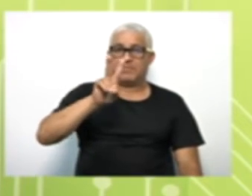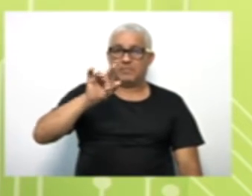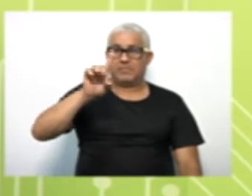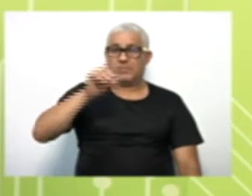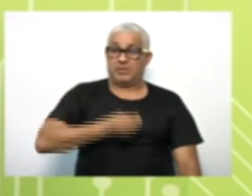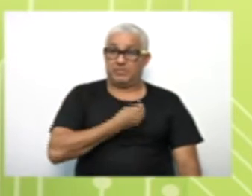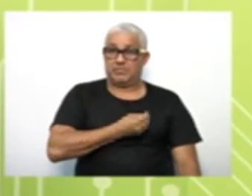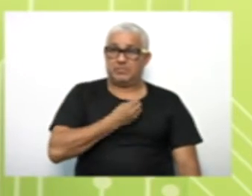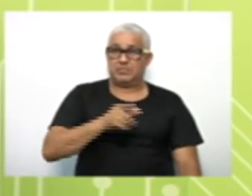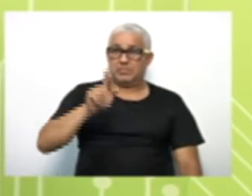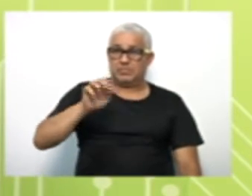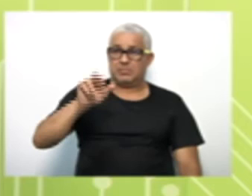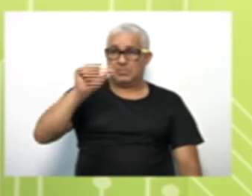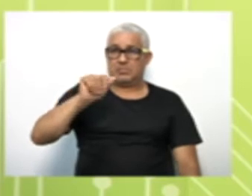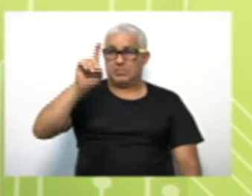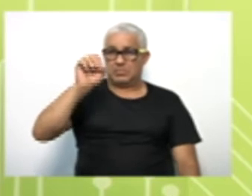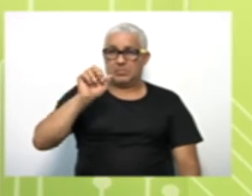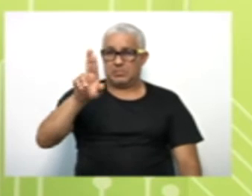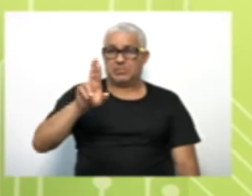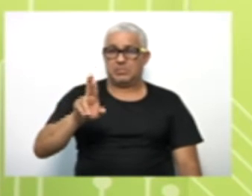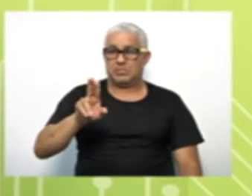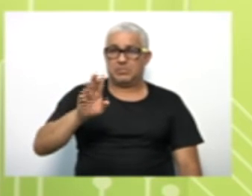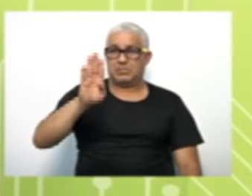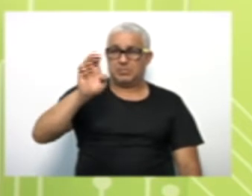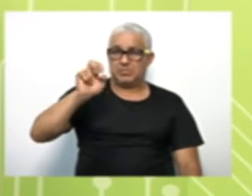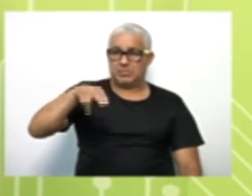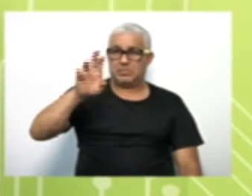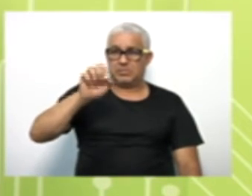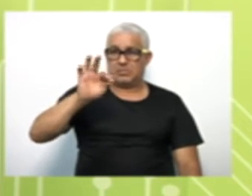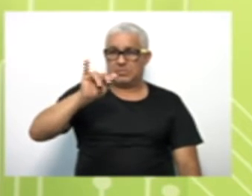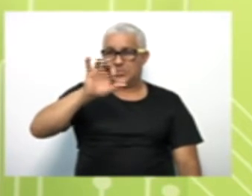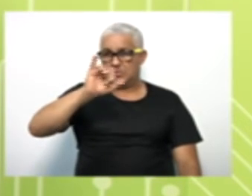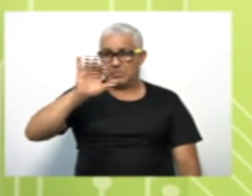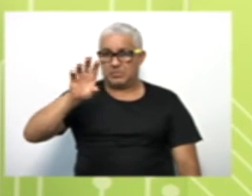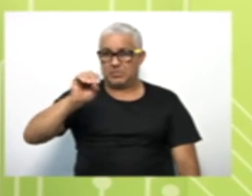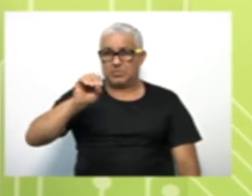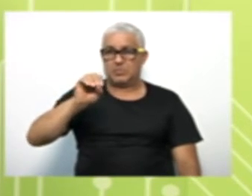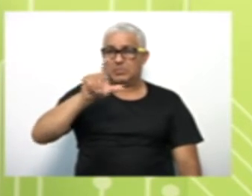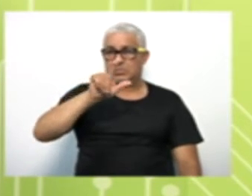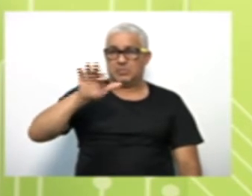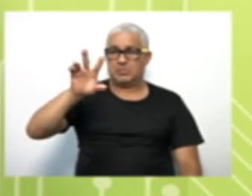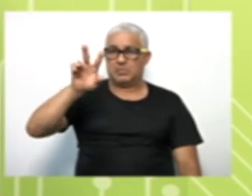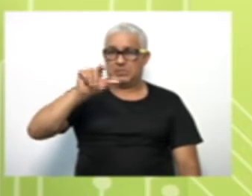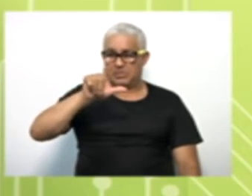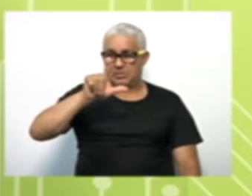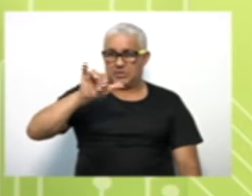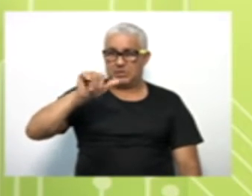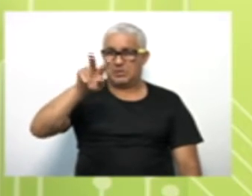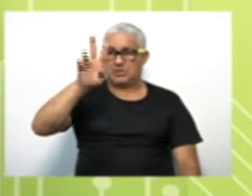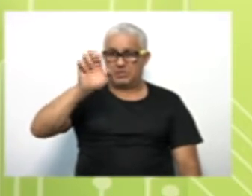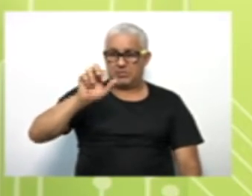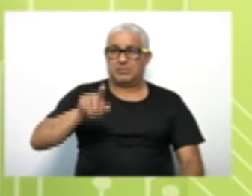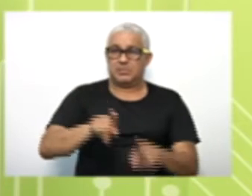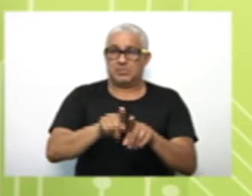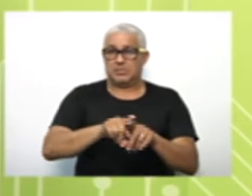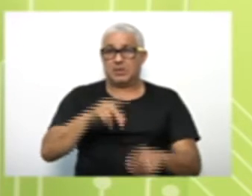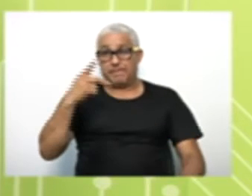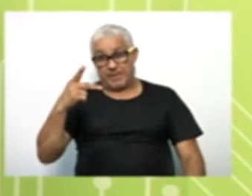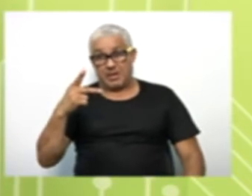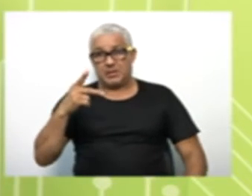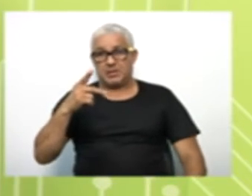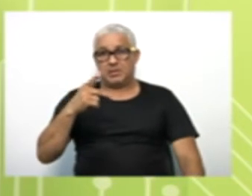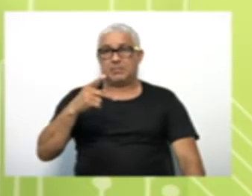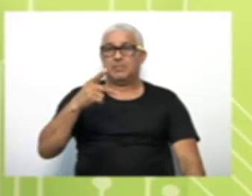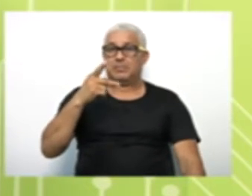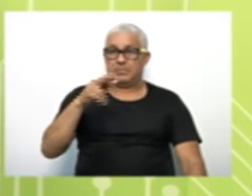gerador de benefício livre. Ambos são previdência privada em modalidades diferentes. Qual a diferença entre